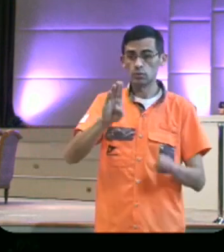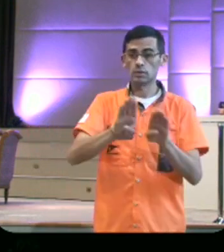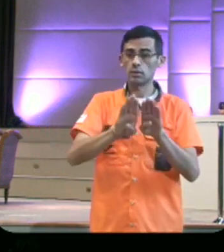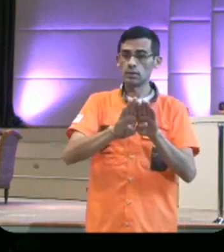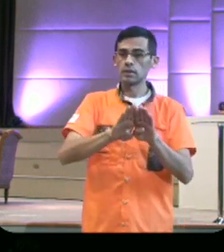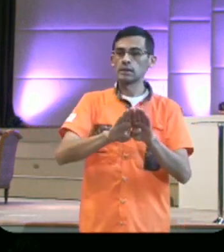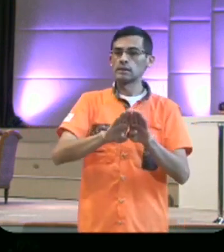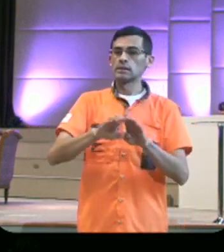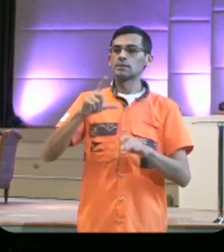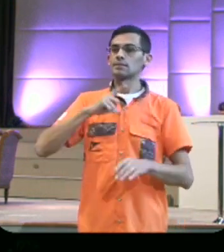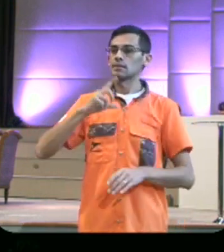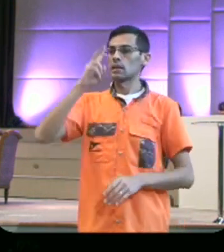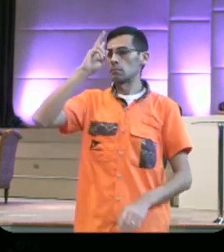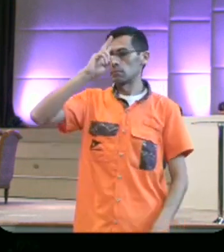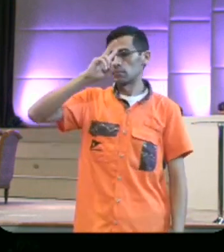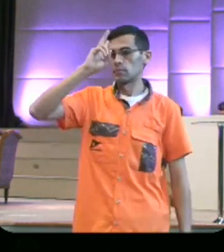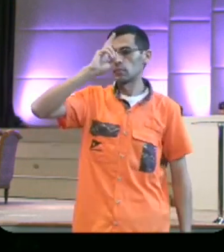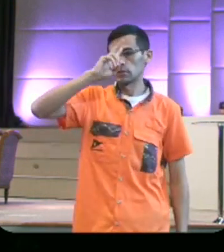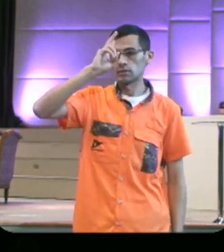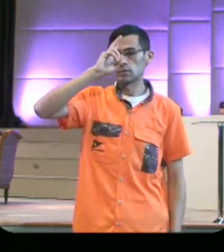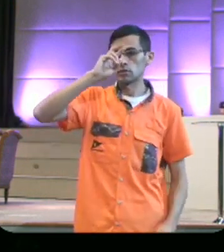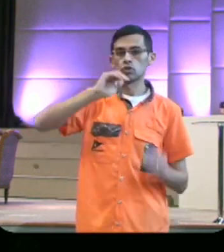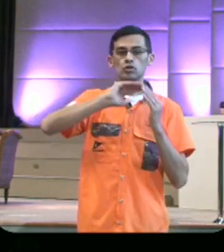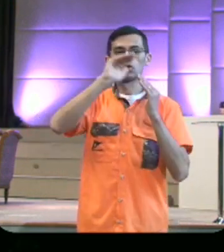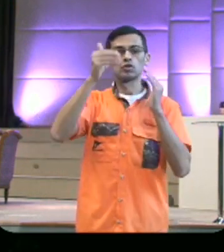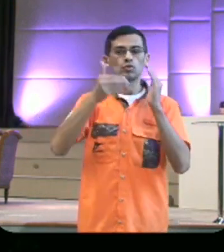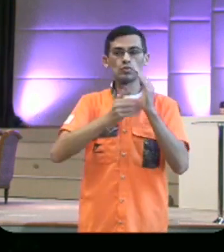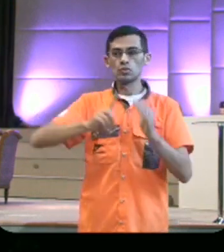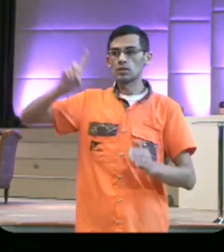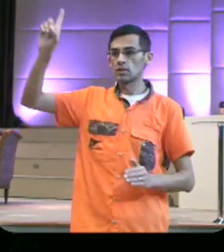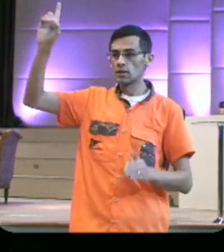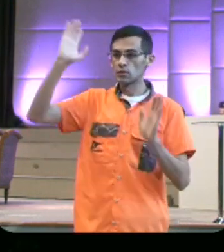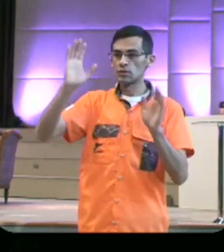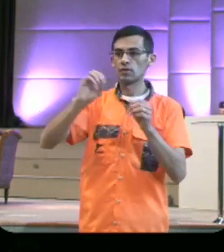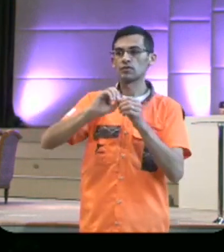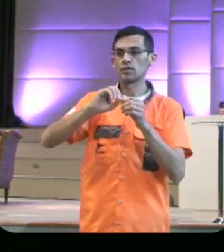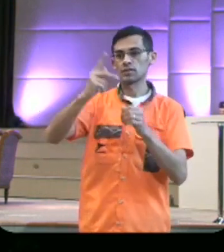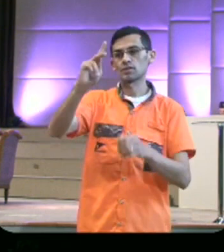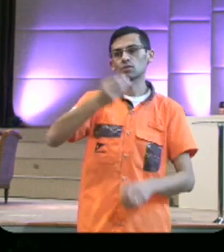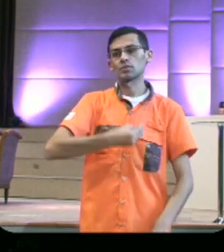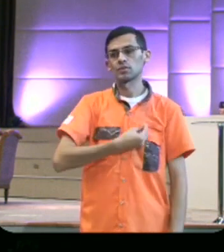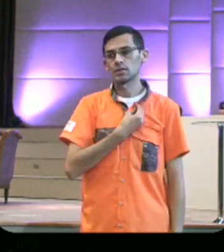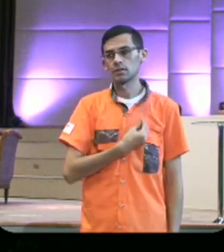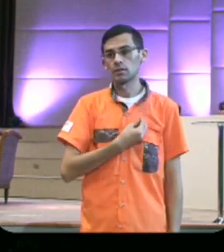existem marcas que Deus deixou na sua história.